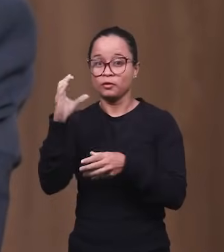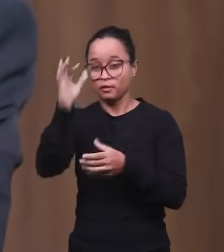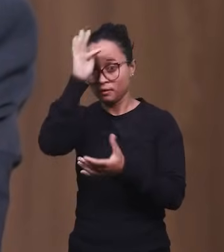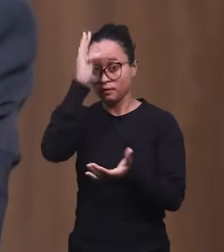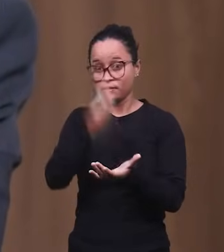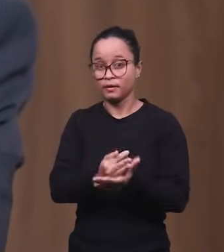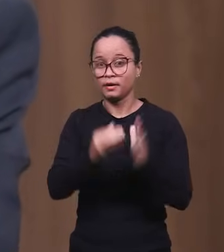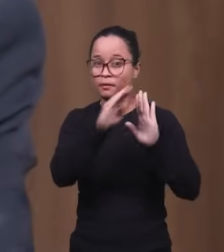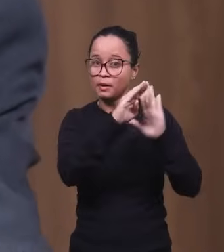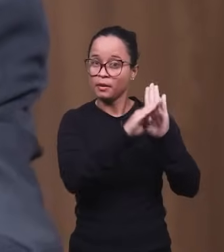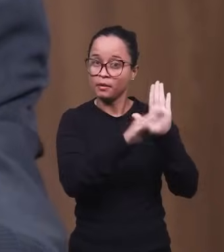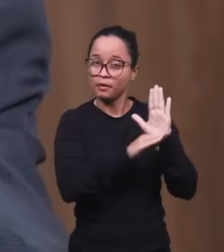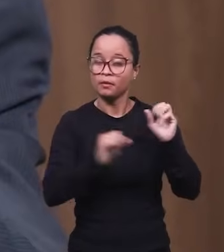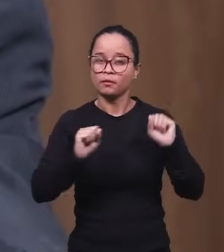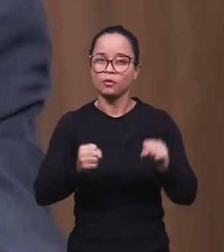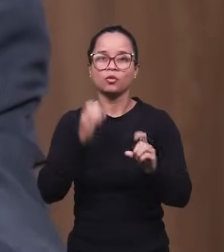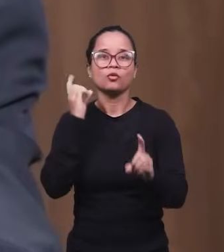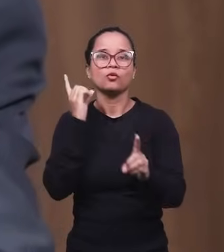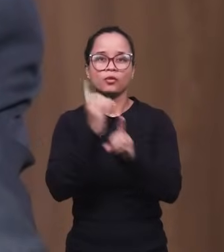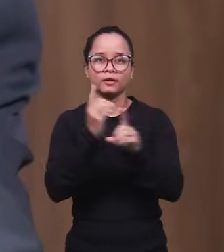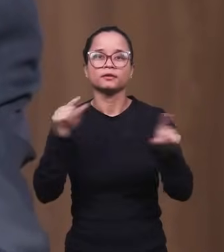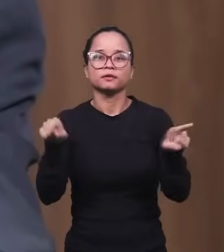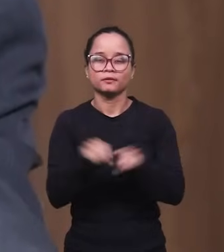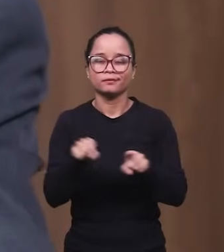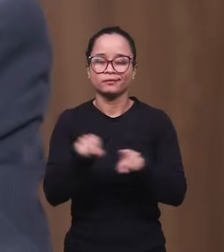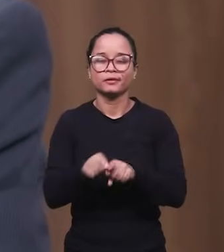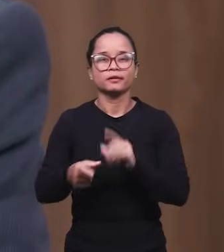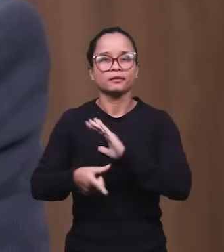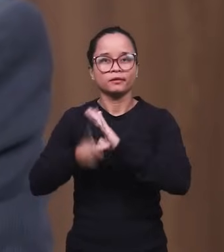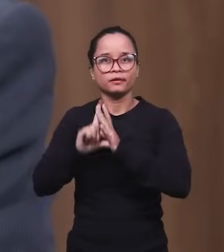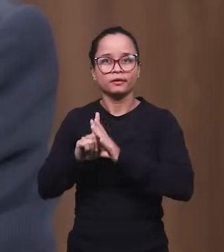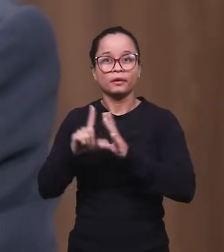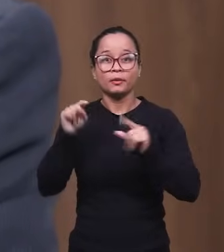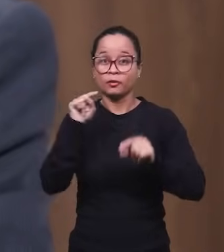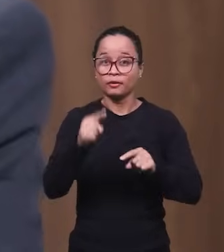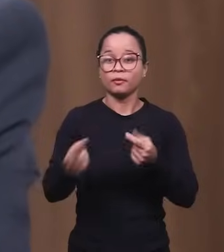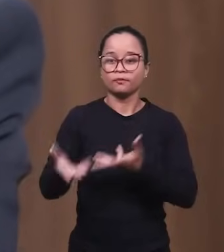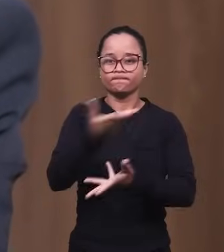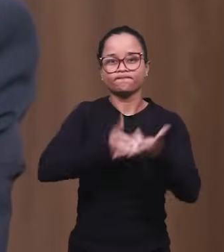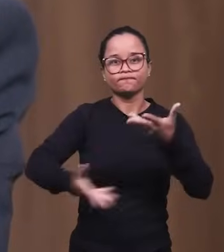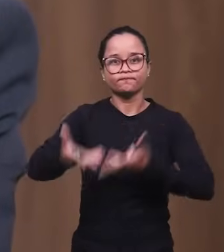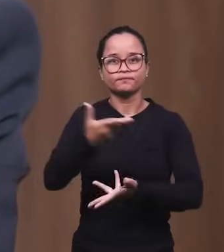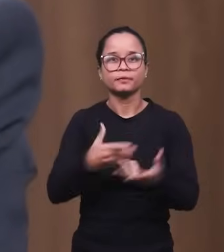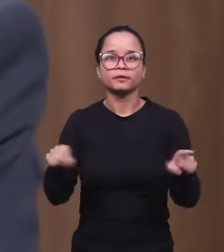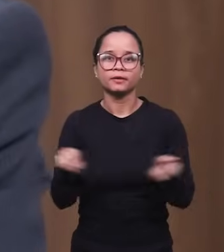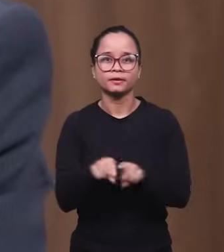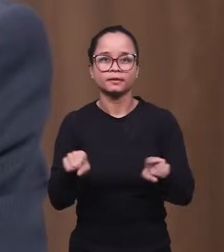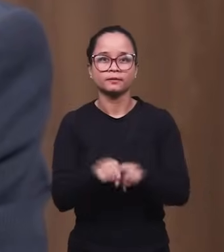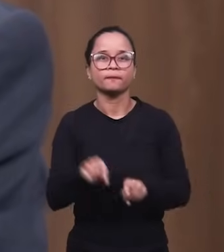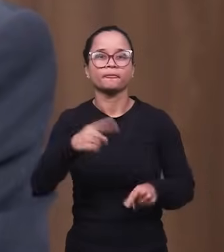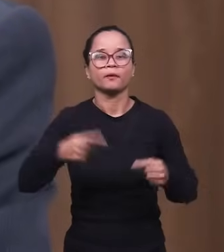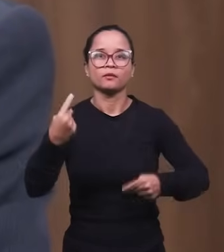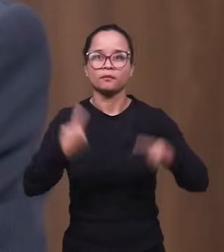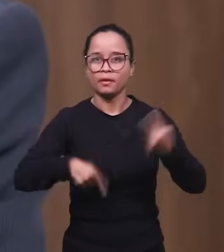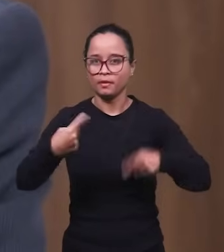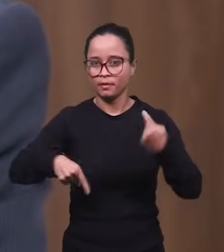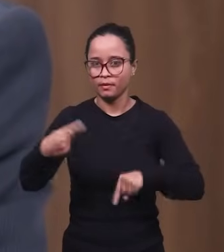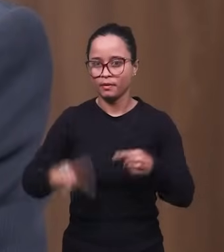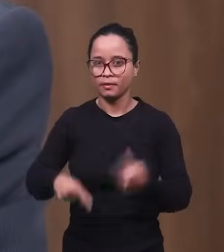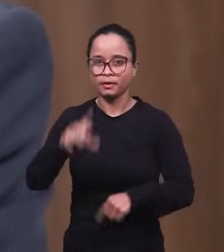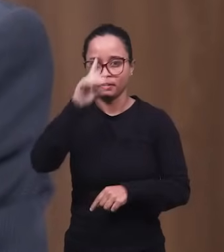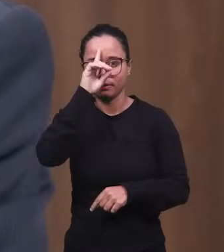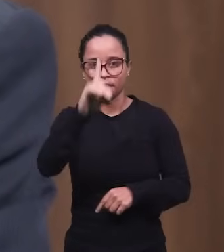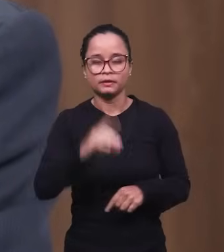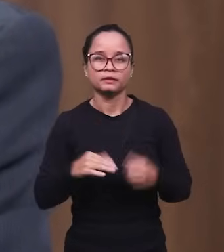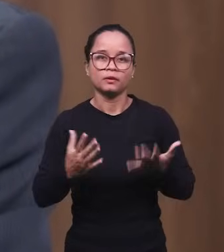Ciência e Fé os episódios, você pode encontrar esse episódio anterior para que você possa ali participar daquilo que nós discutimos naquele